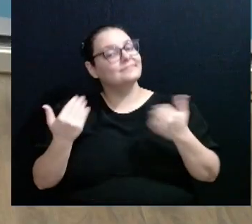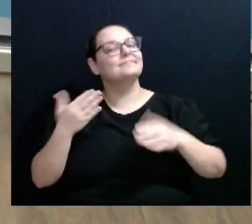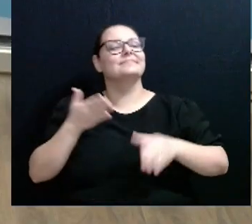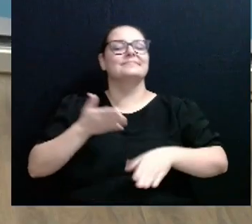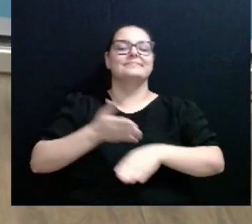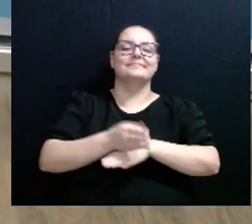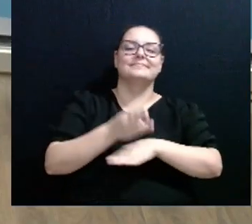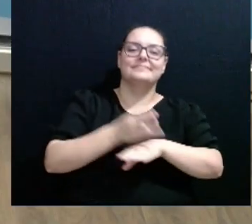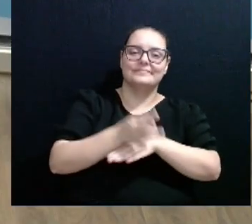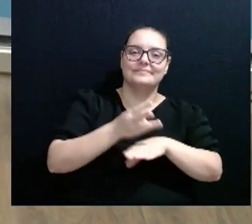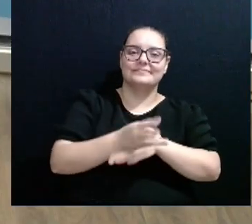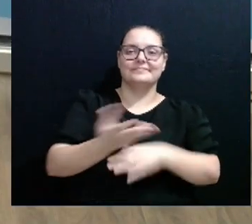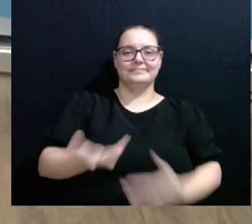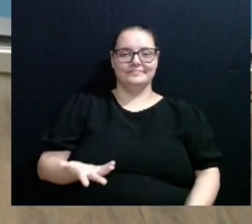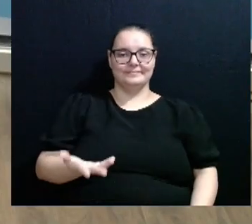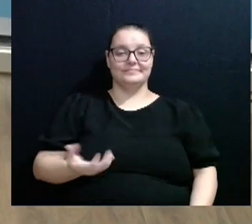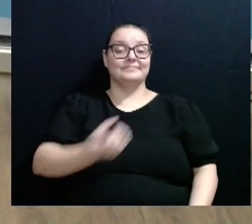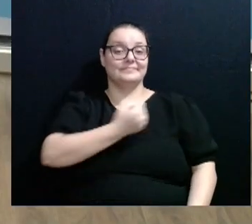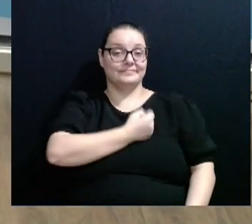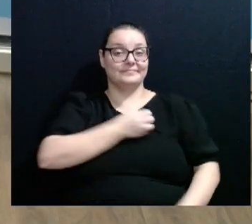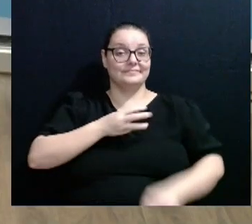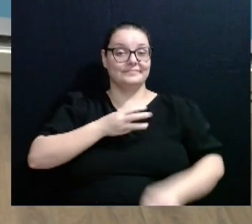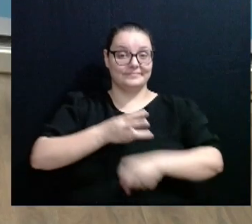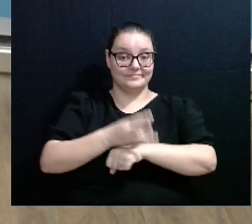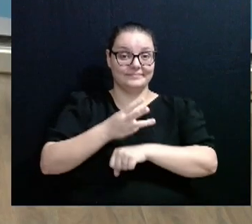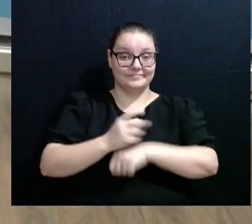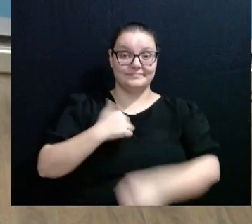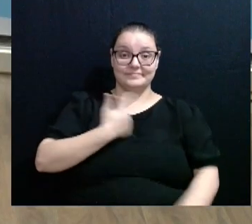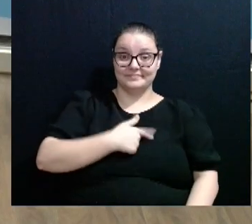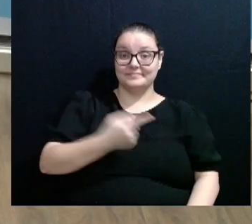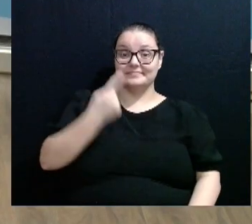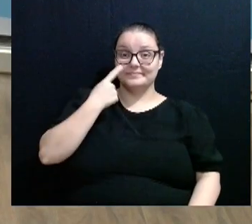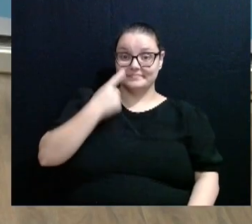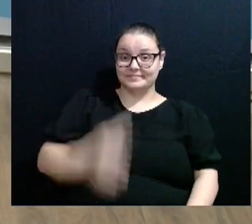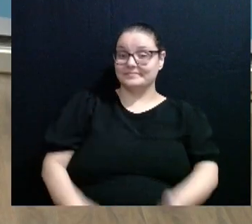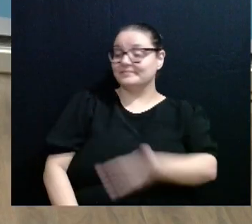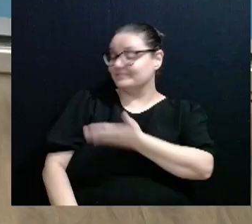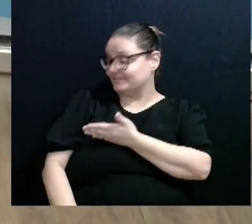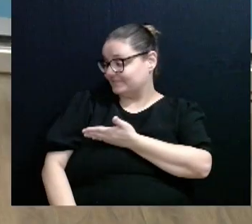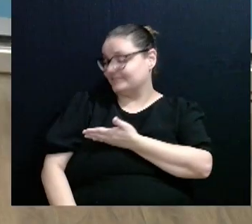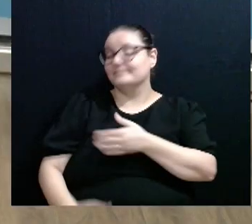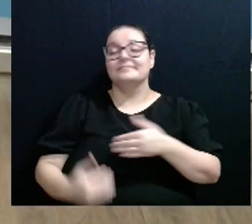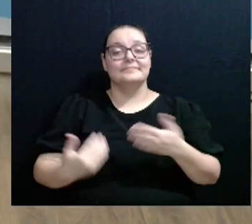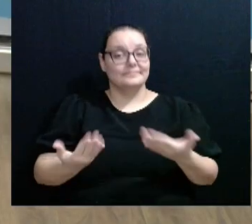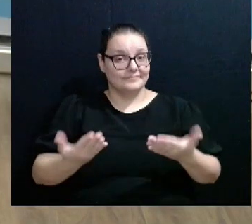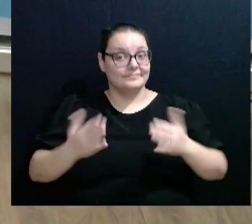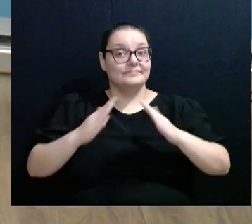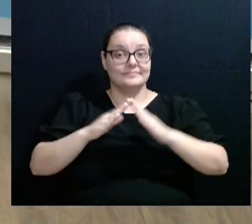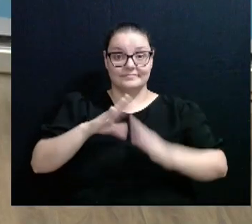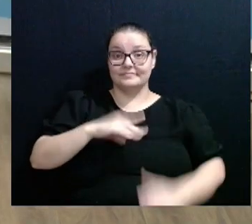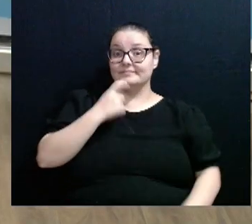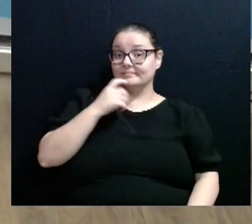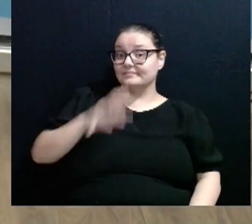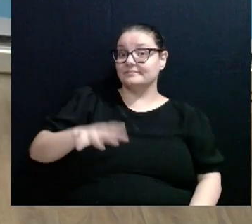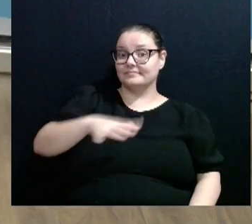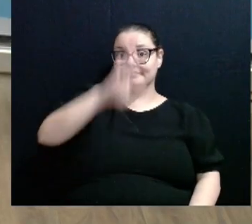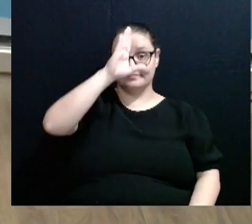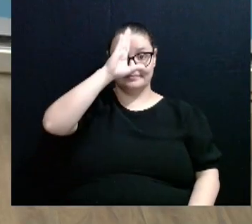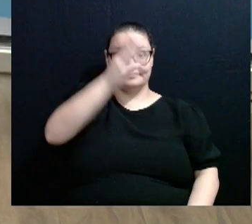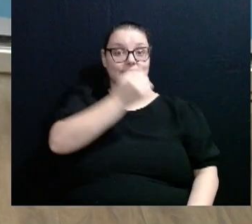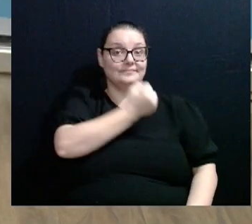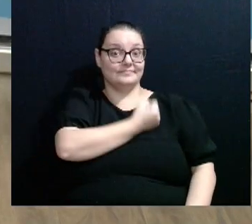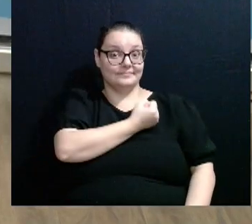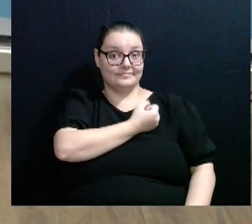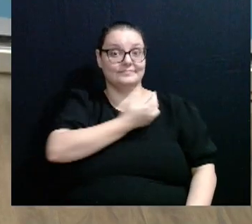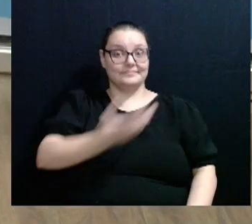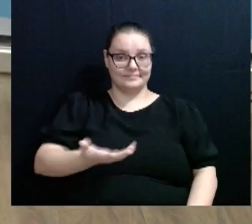sua mensagem para o número do nosso WhatsApp, 19 é o nosso DDD. Para você que é de Campinas e região, já sabe, né? Pode ir